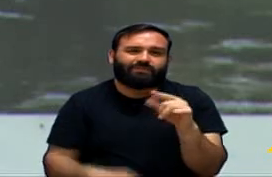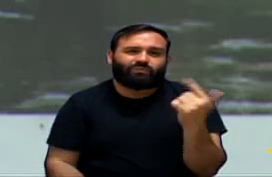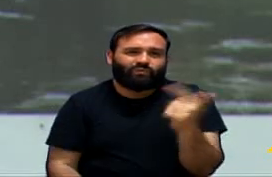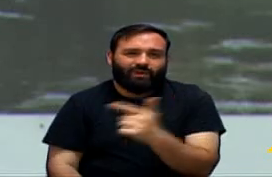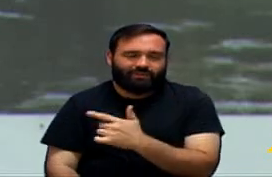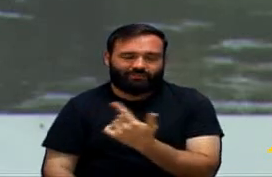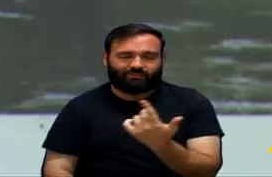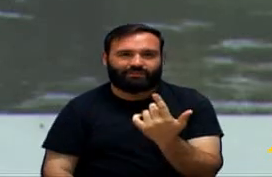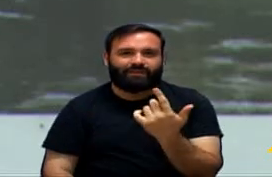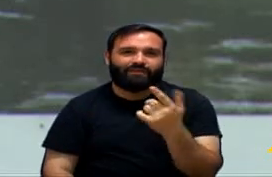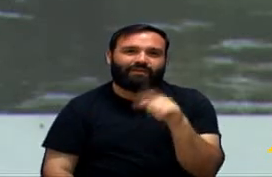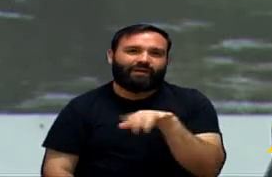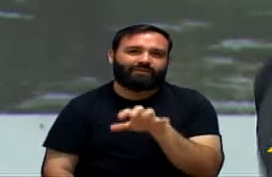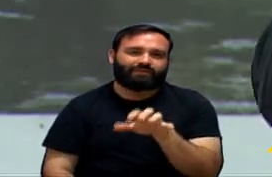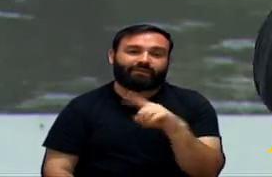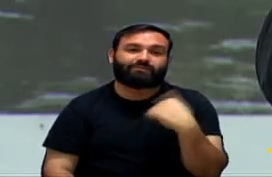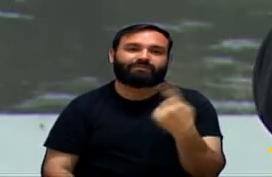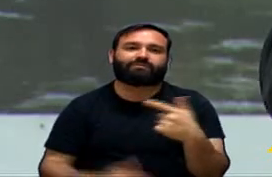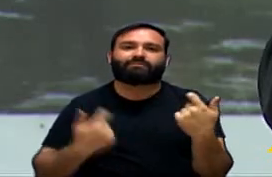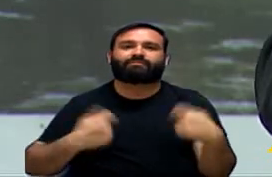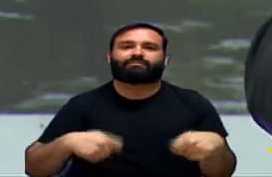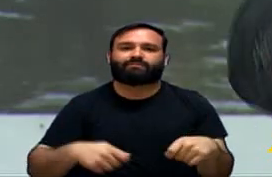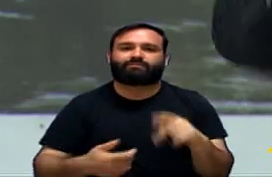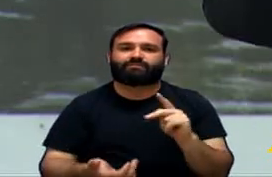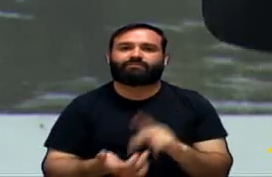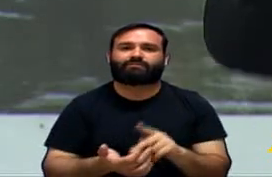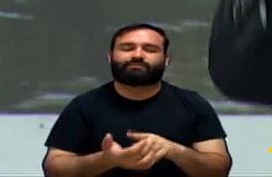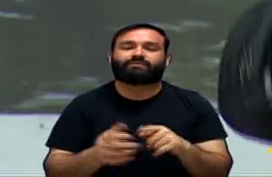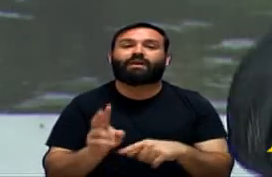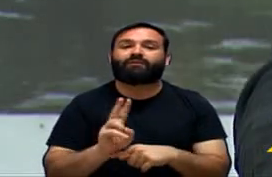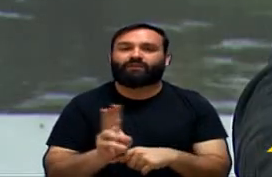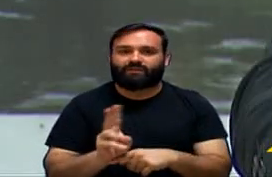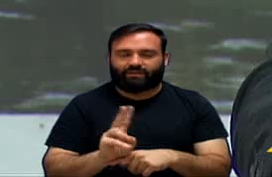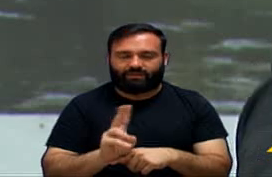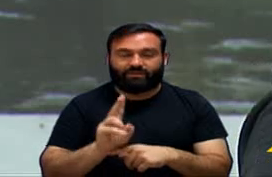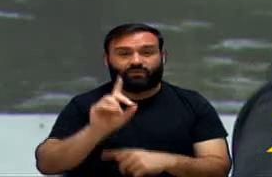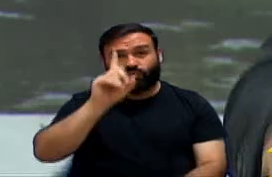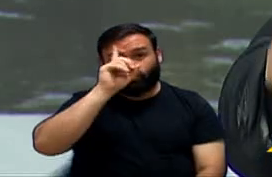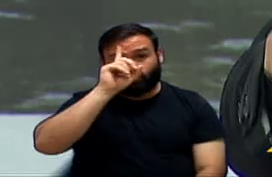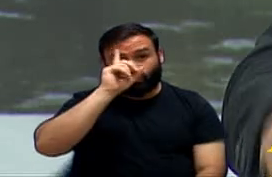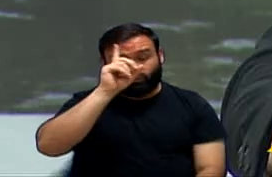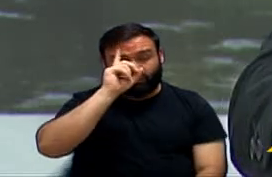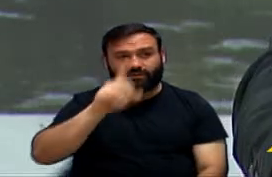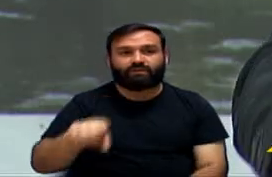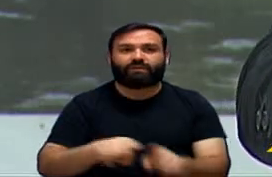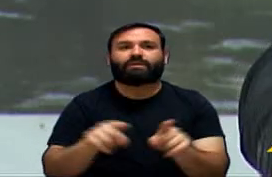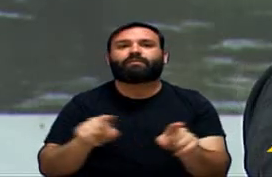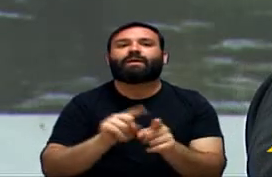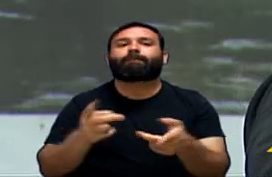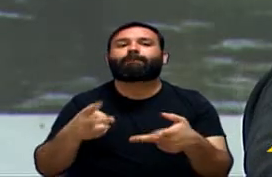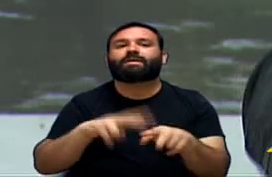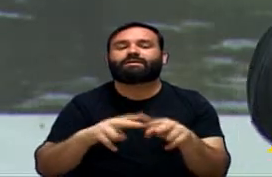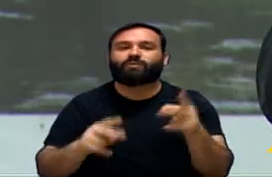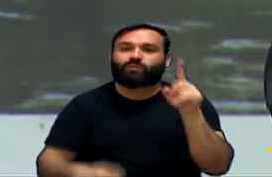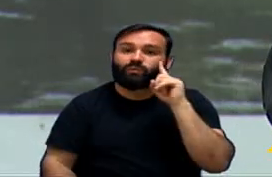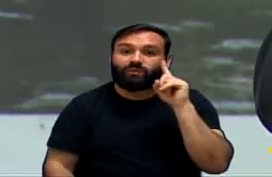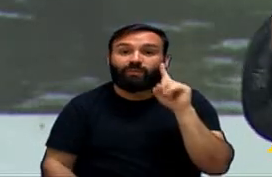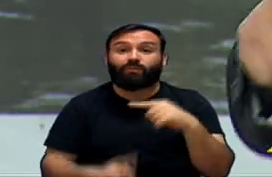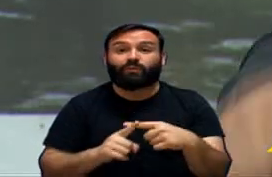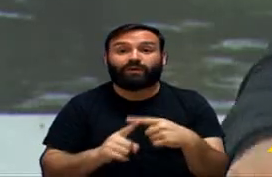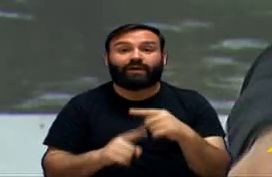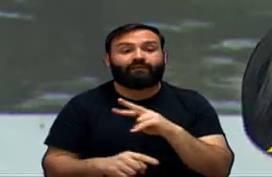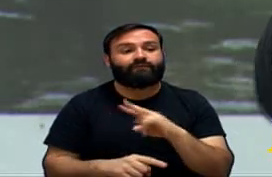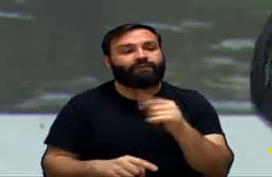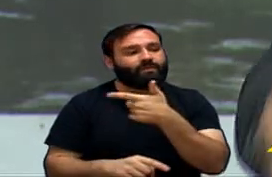pega né Então essa a questão nós precisamos sim de fiscalizações diárias com apreensões diárias porque aí vai